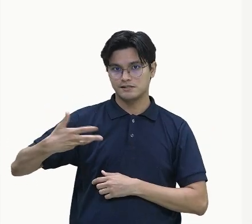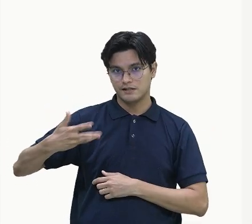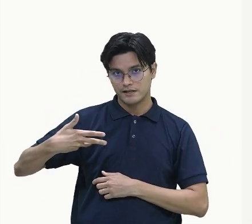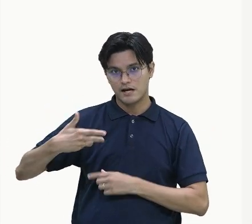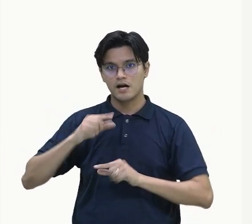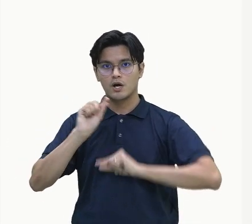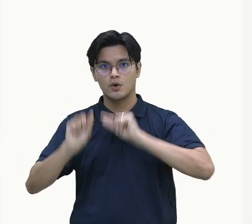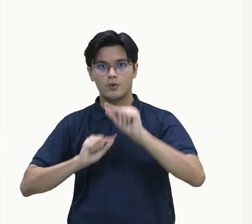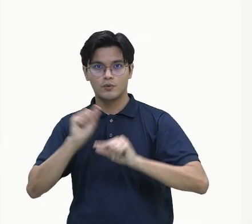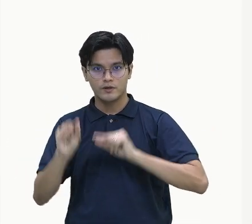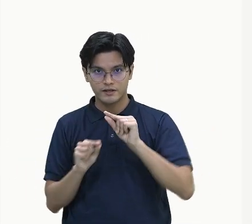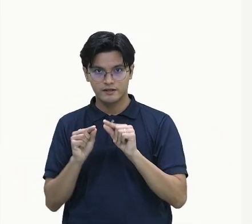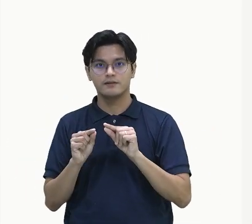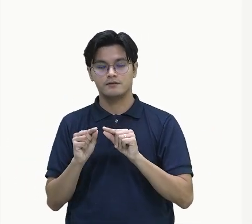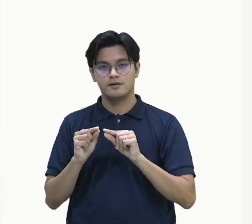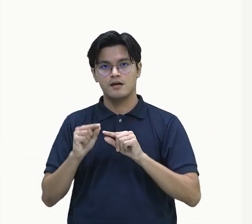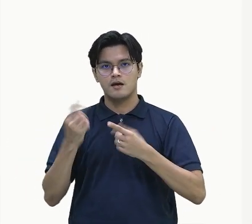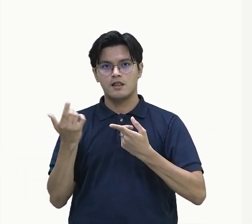nervoso.